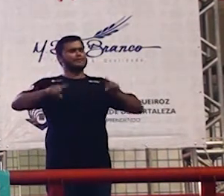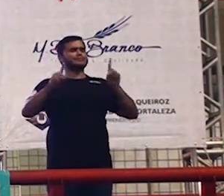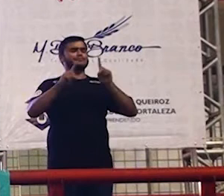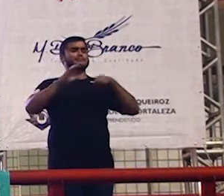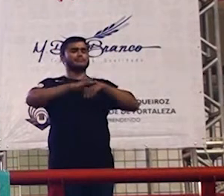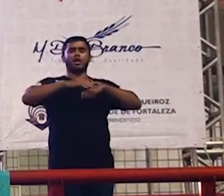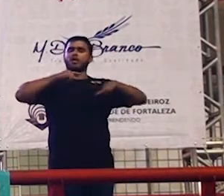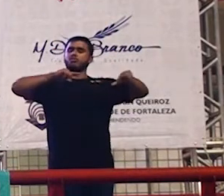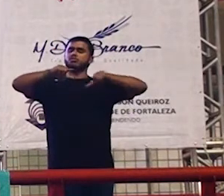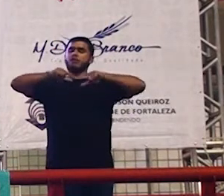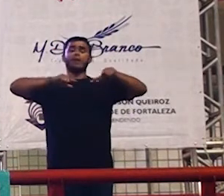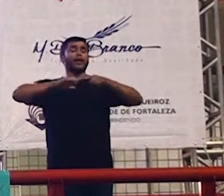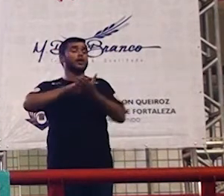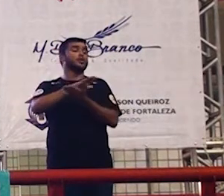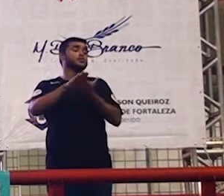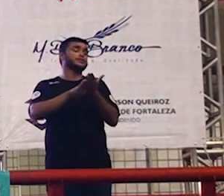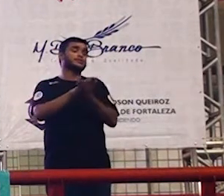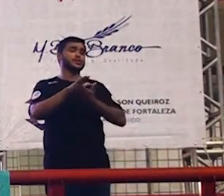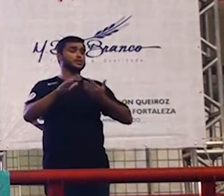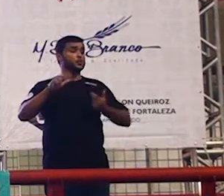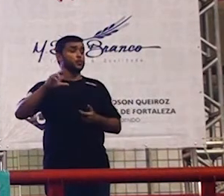nunca trabalhar para sobreviver.